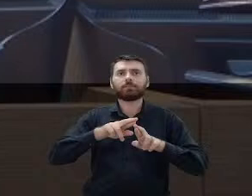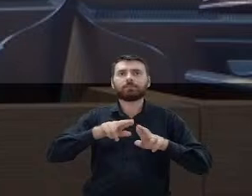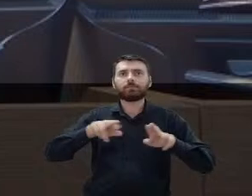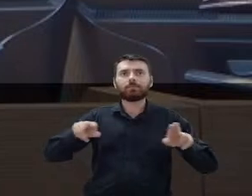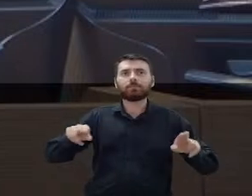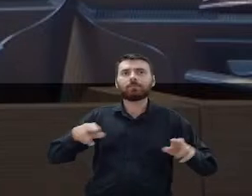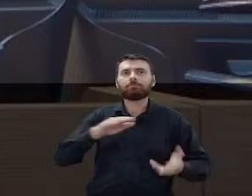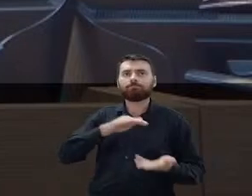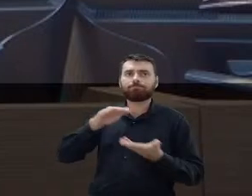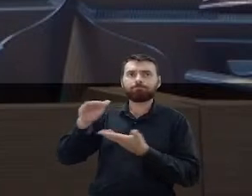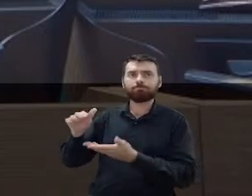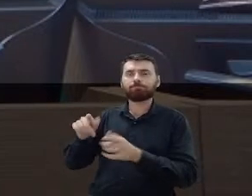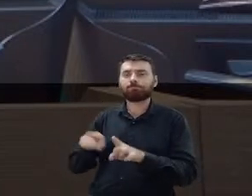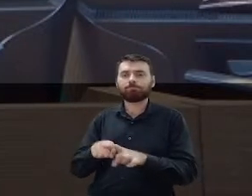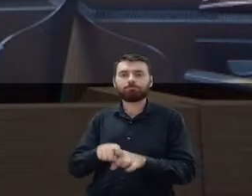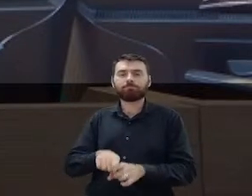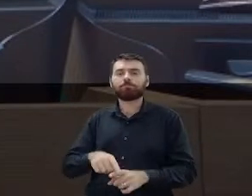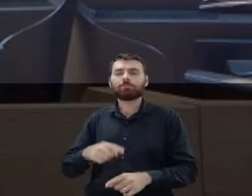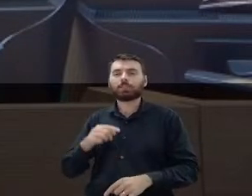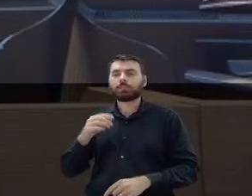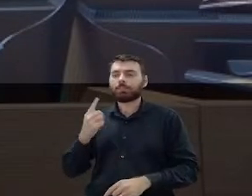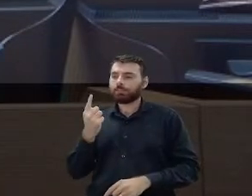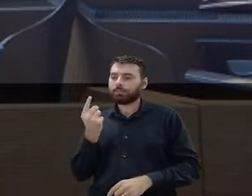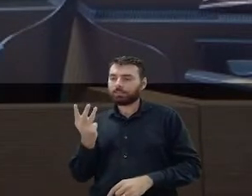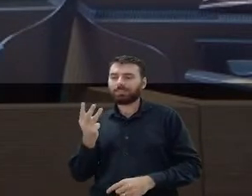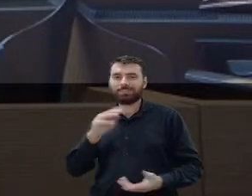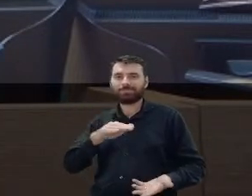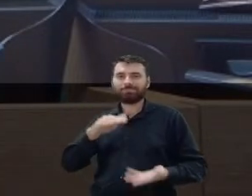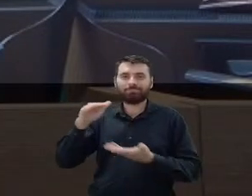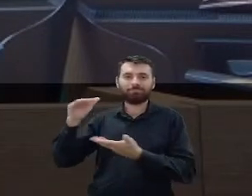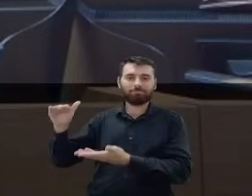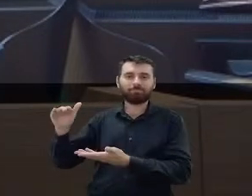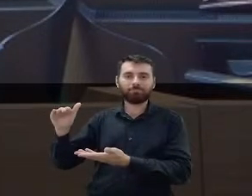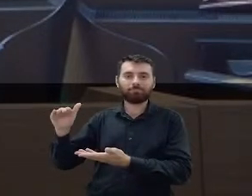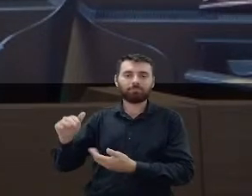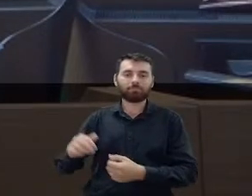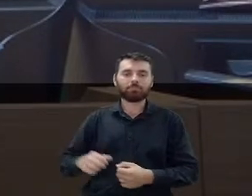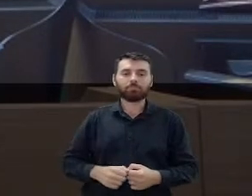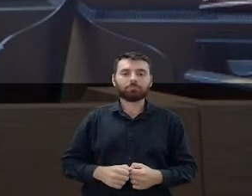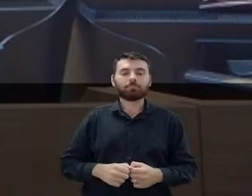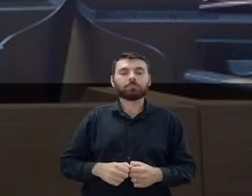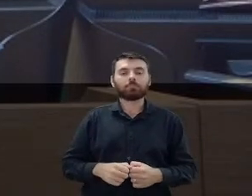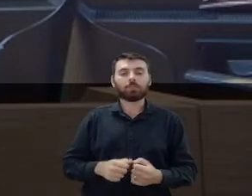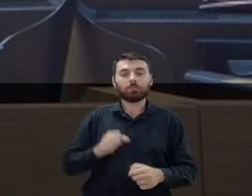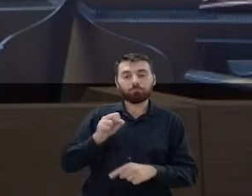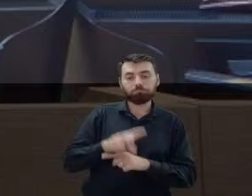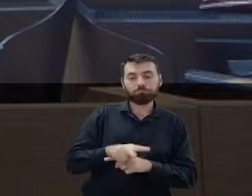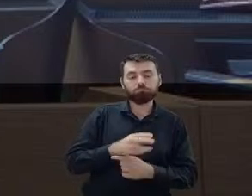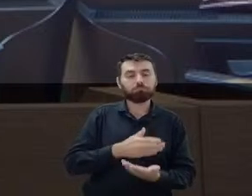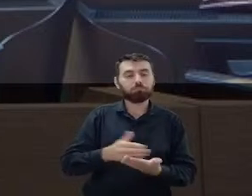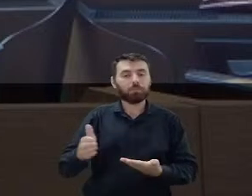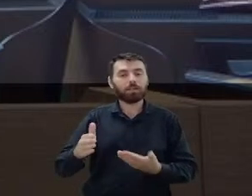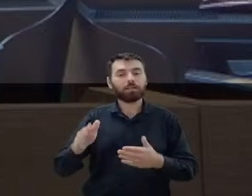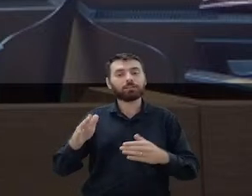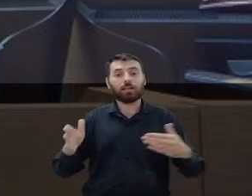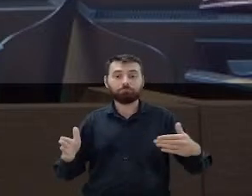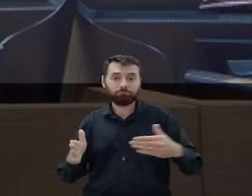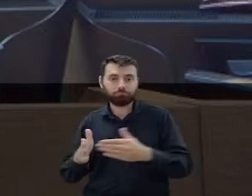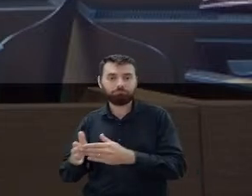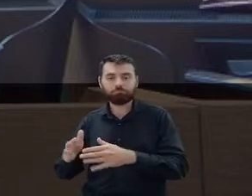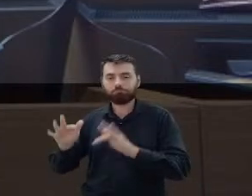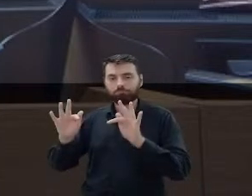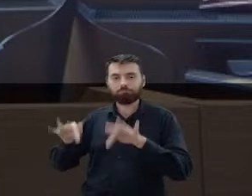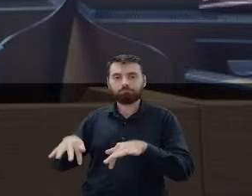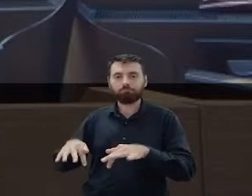e 13ª sexta alimentação, desde sua admissão nos quadros do réu. Por consequência, observado o